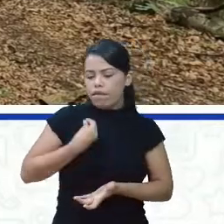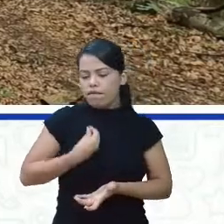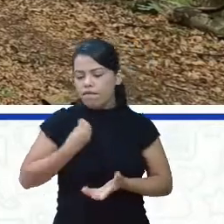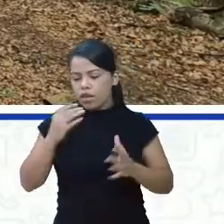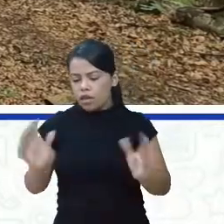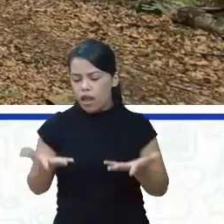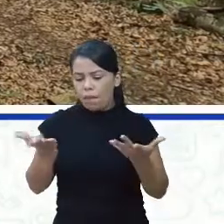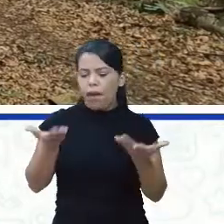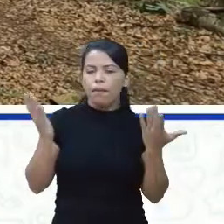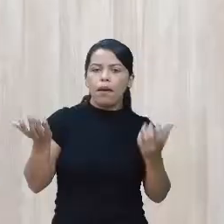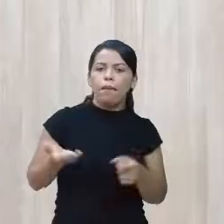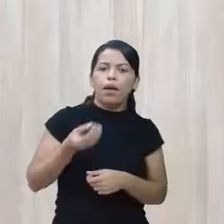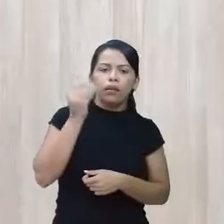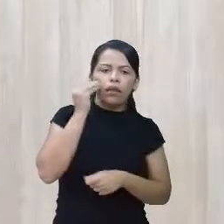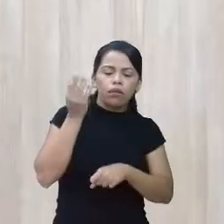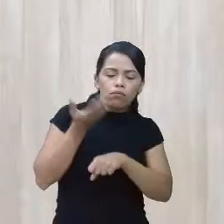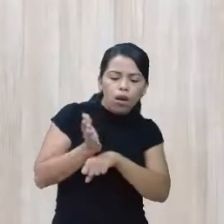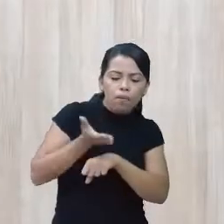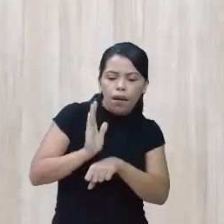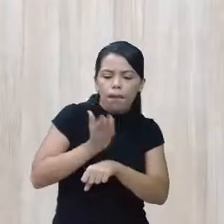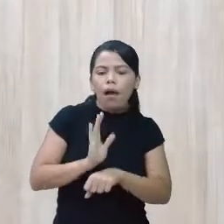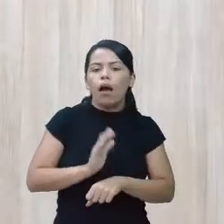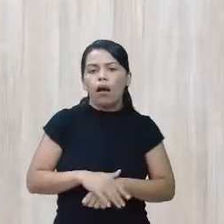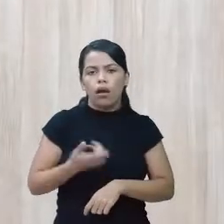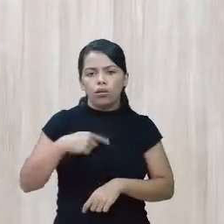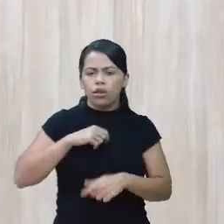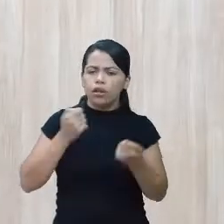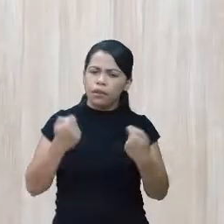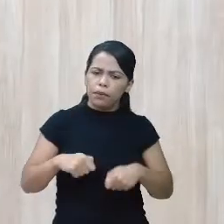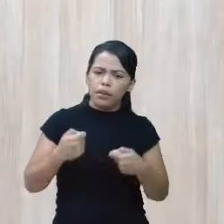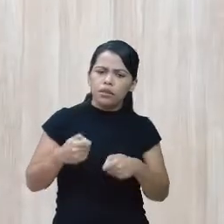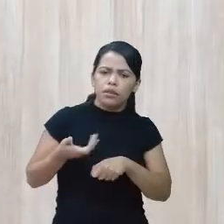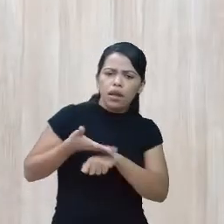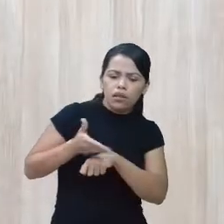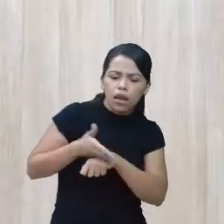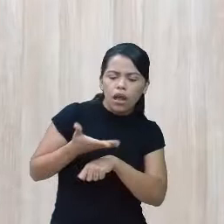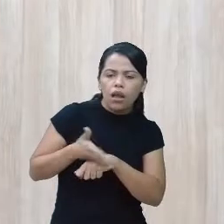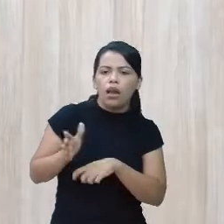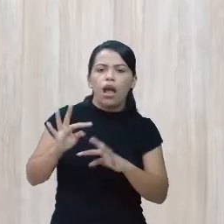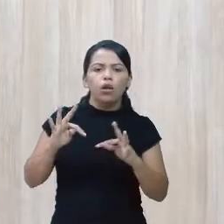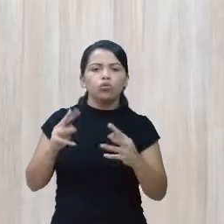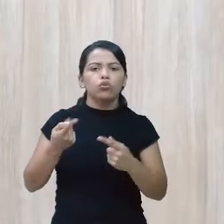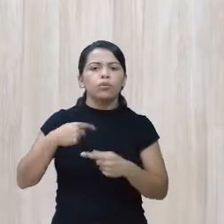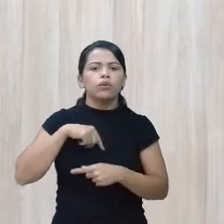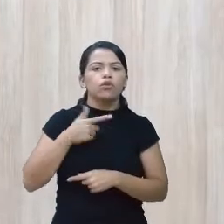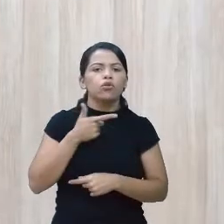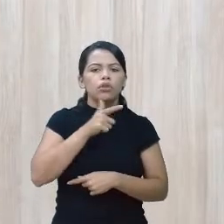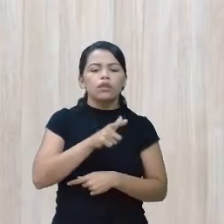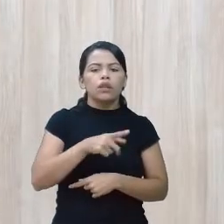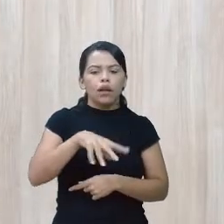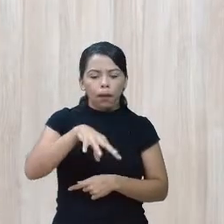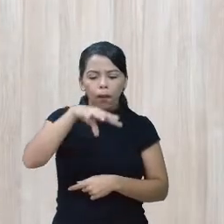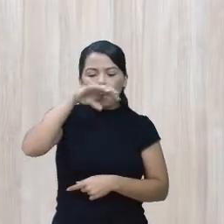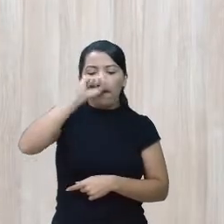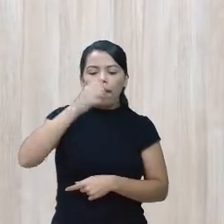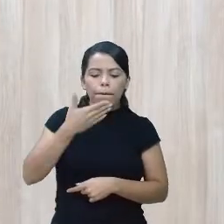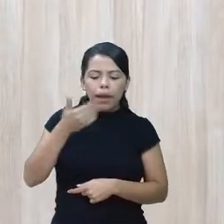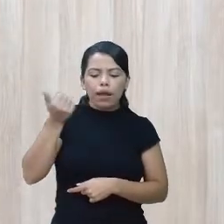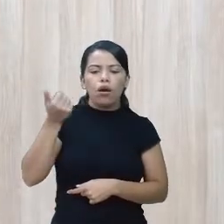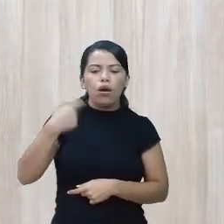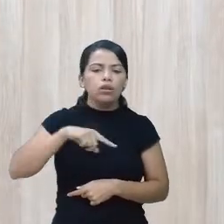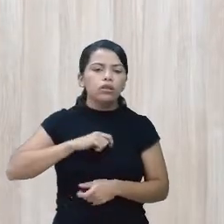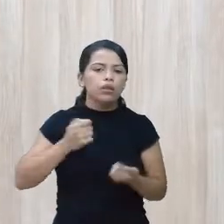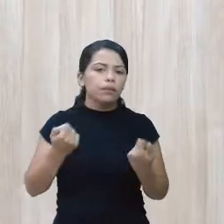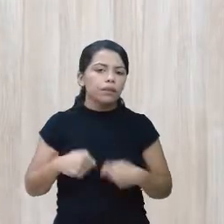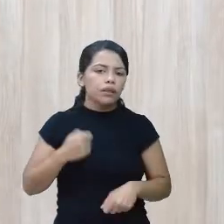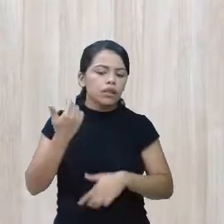vivenciada, treinada, como tudo, né? A gente precisa treinar um pouquinho para a gente sentir os cheiros melhor, a gente precisa,